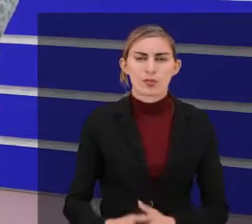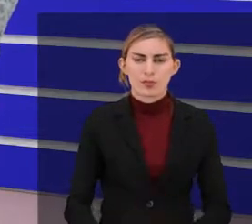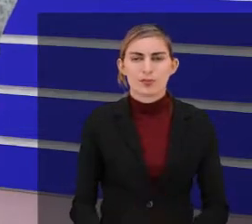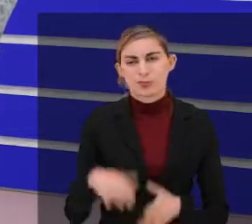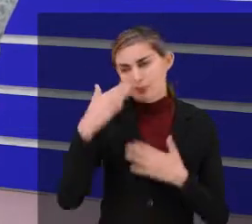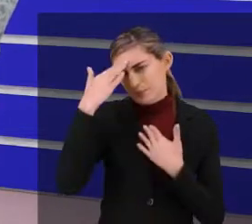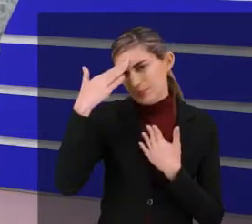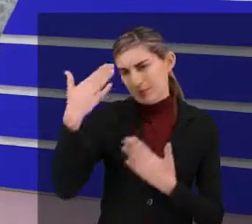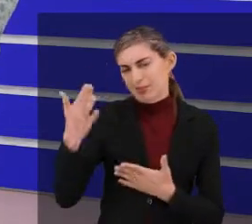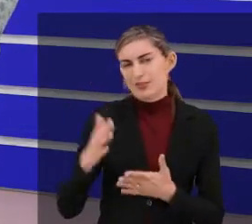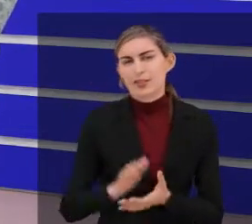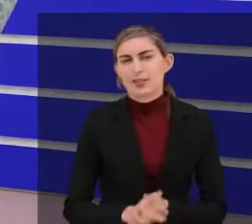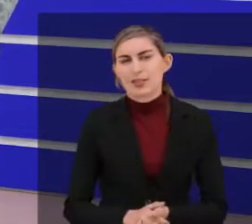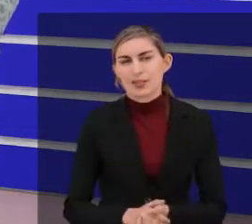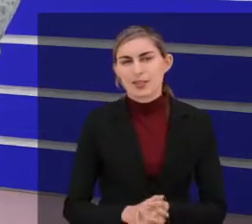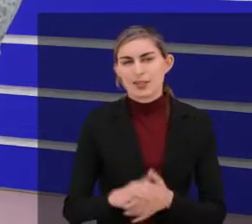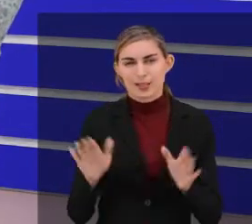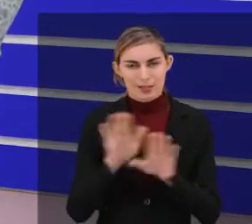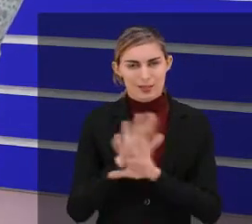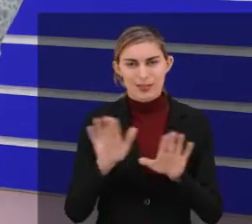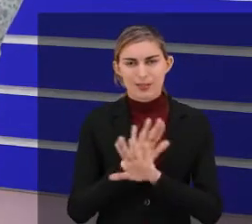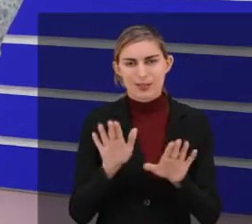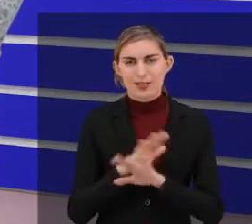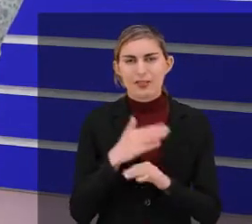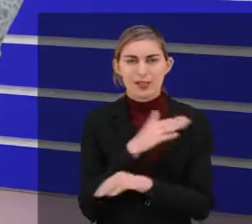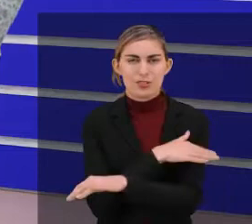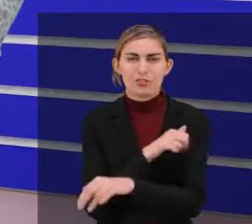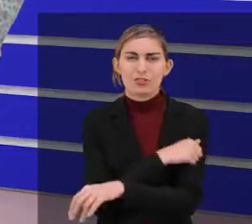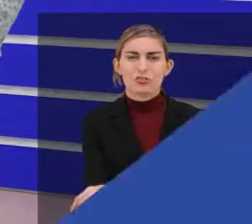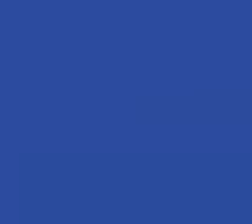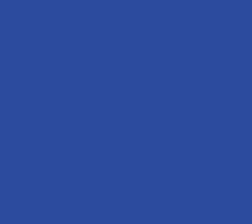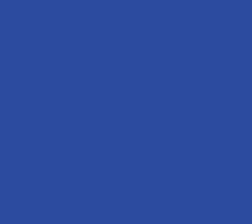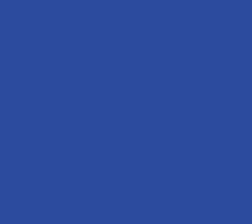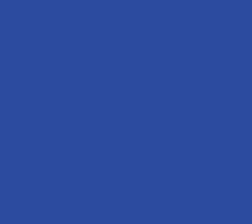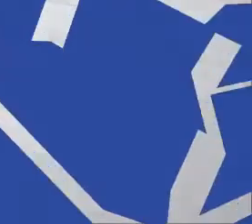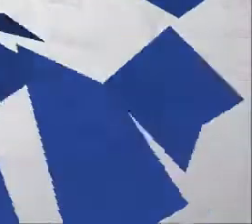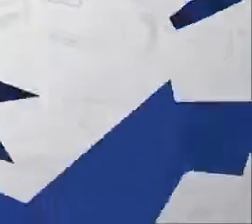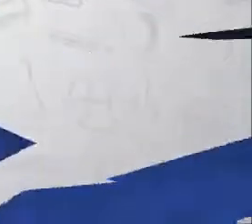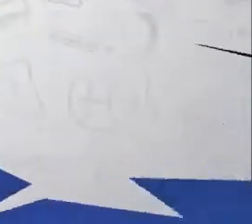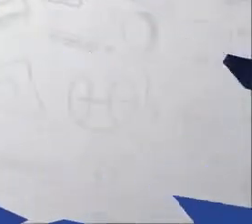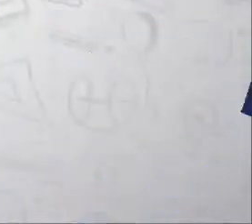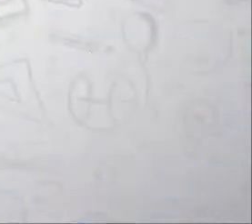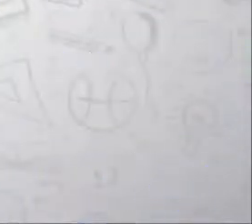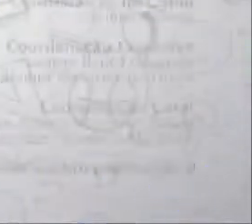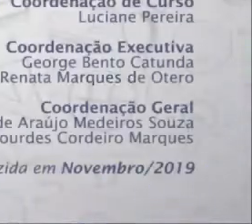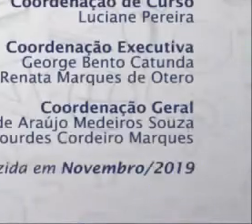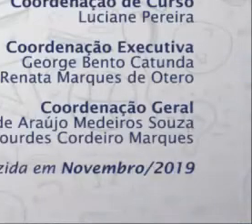Obrigada, doutor Ives. Até lá, estudantes!